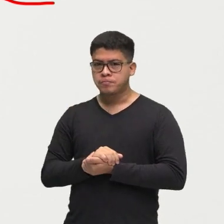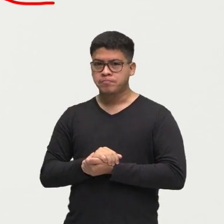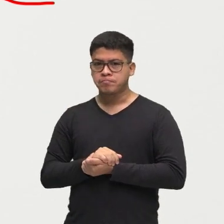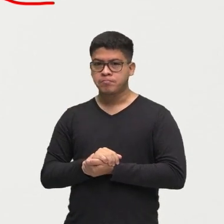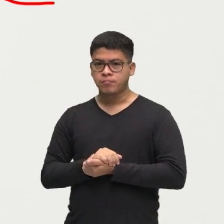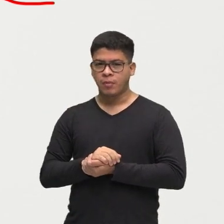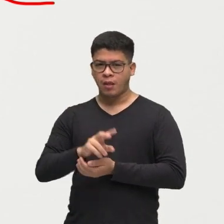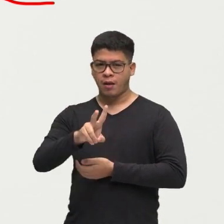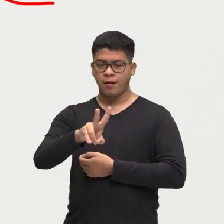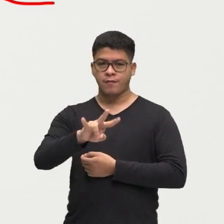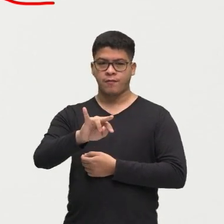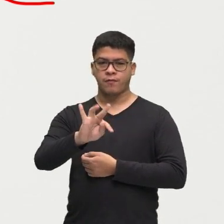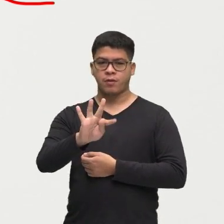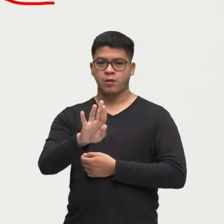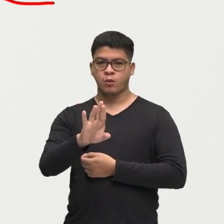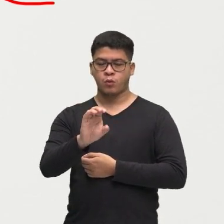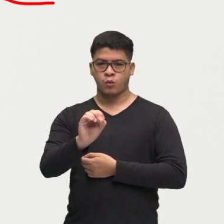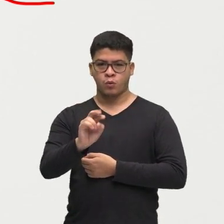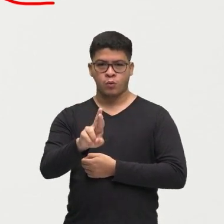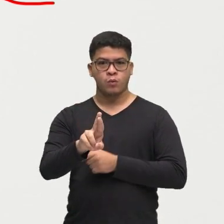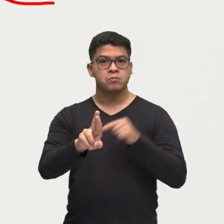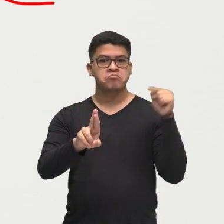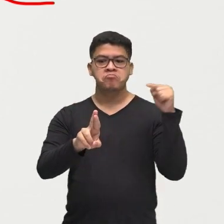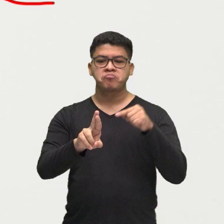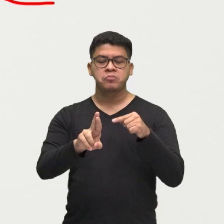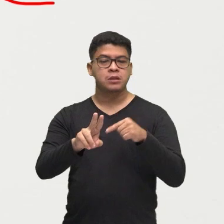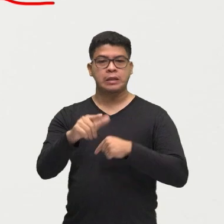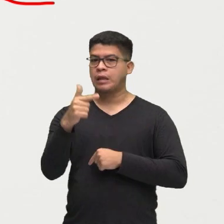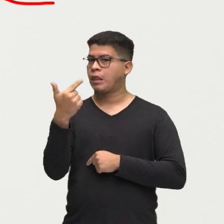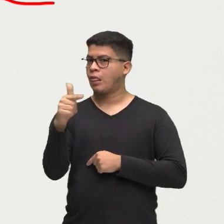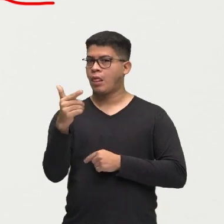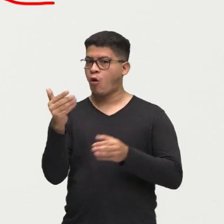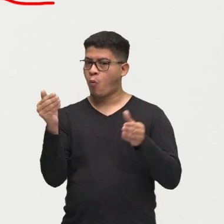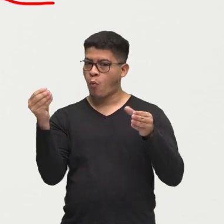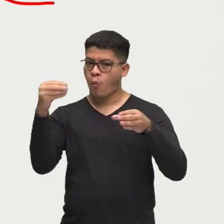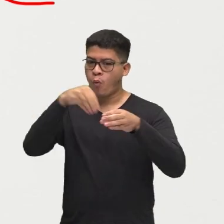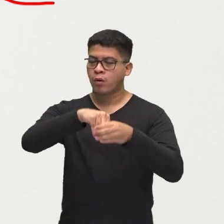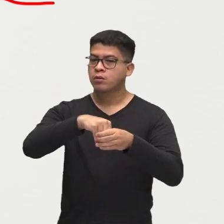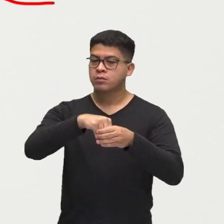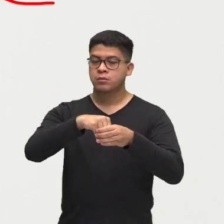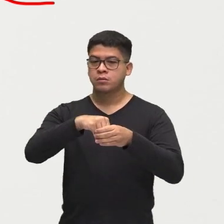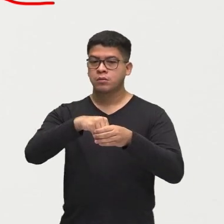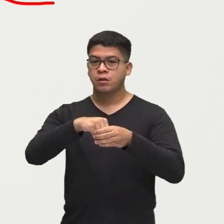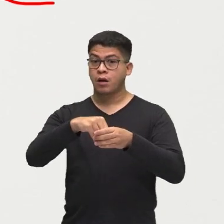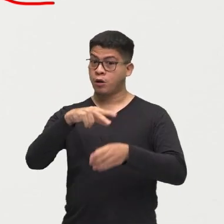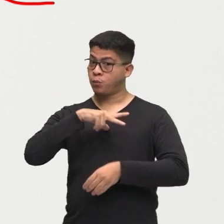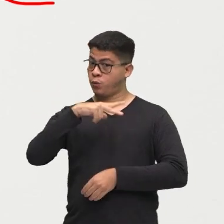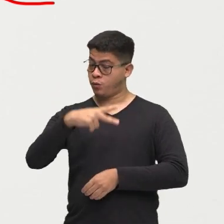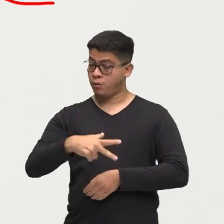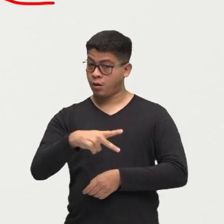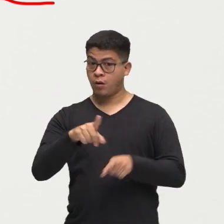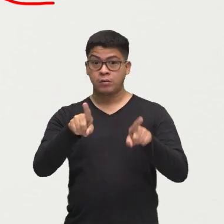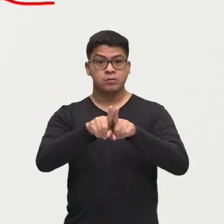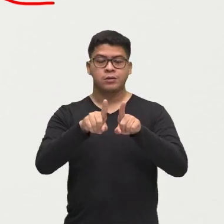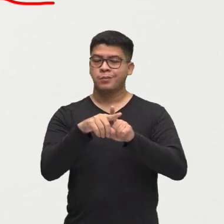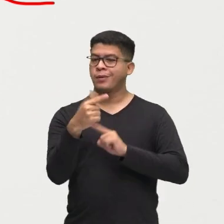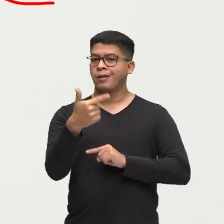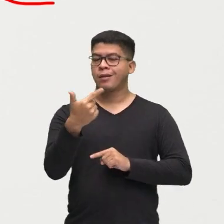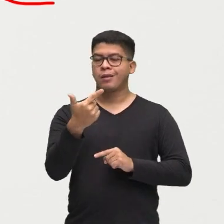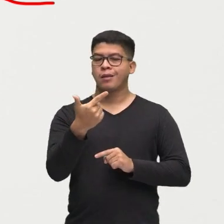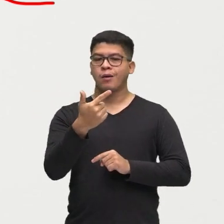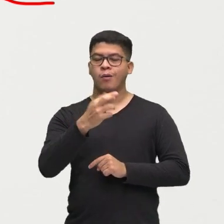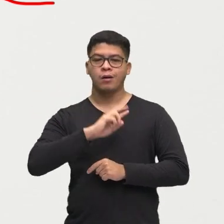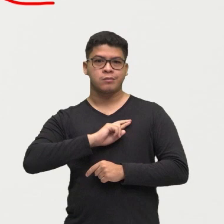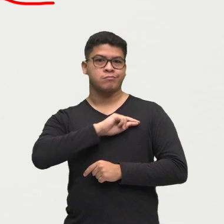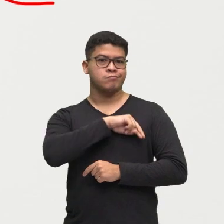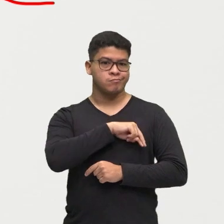parte do romantismo português, certo? Ele é lá da França. Eça de Queiroz, olha só, essa não faz